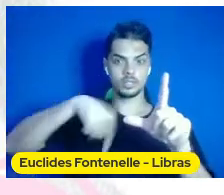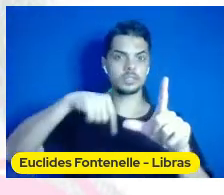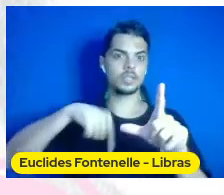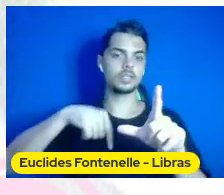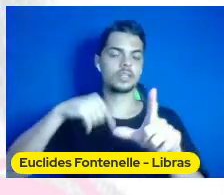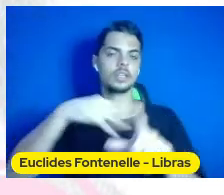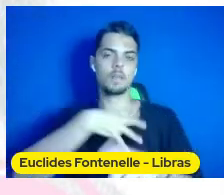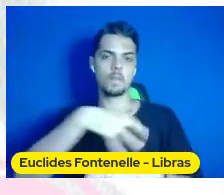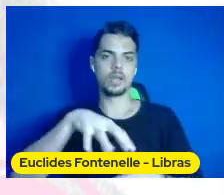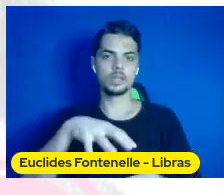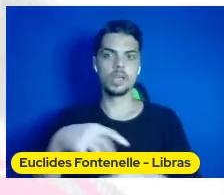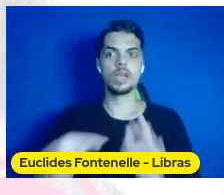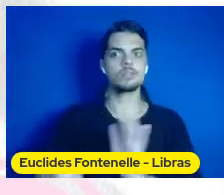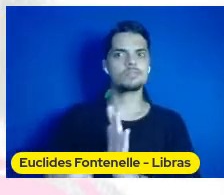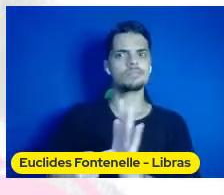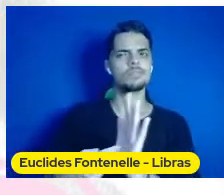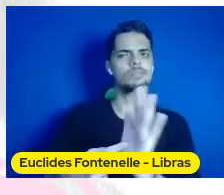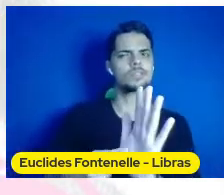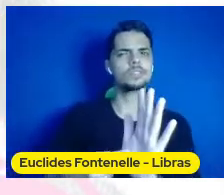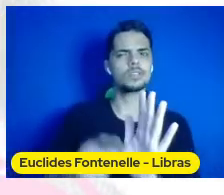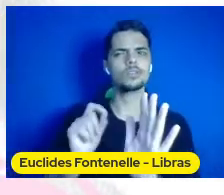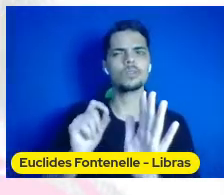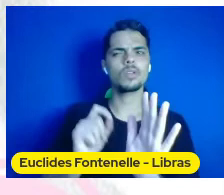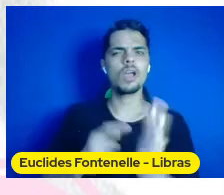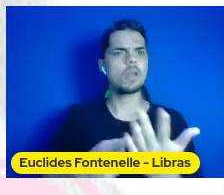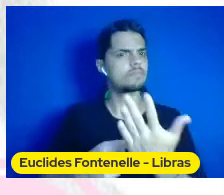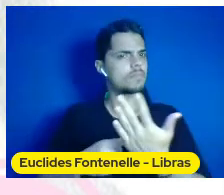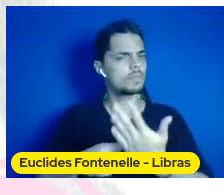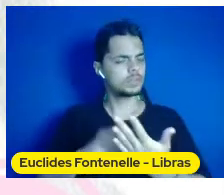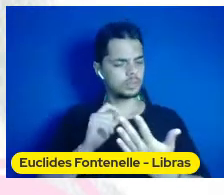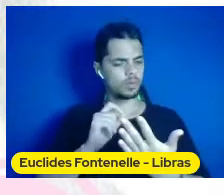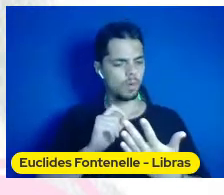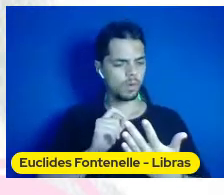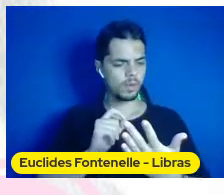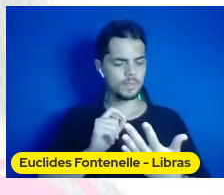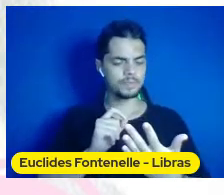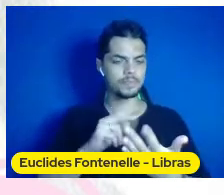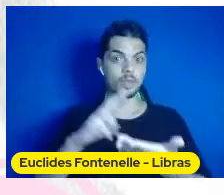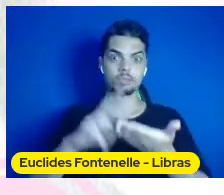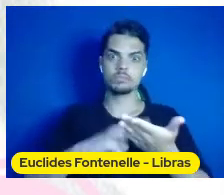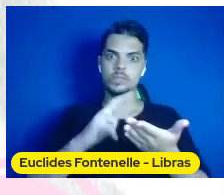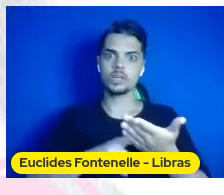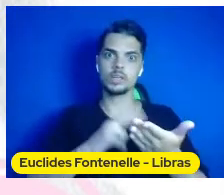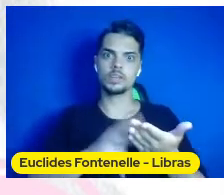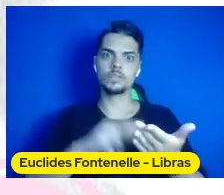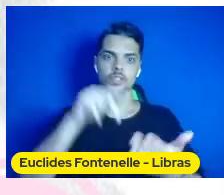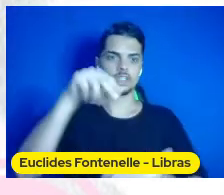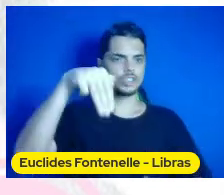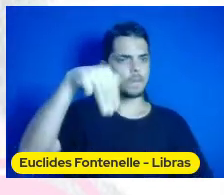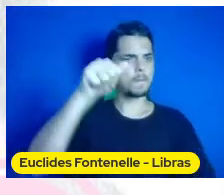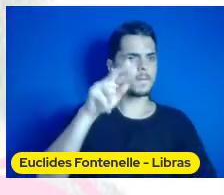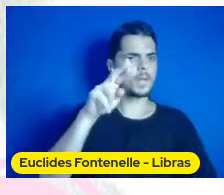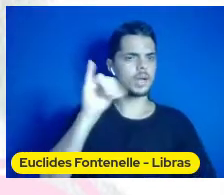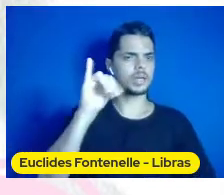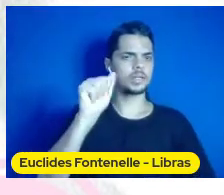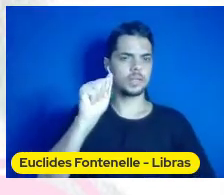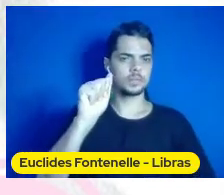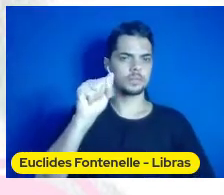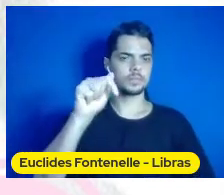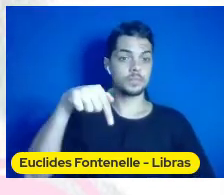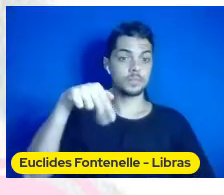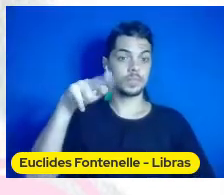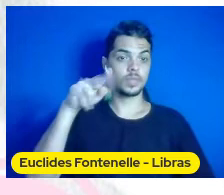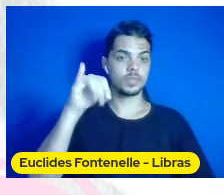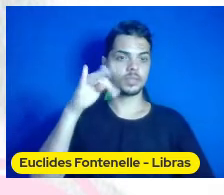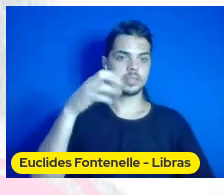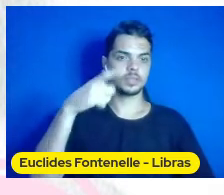sobre a revista de Maria Quitéria, fazer uma revista com a heroína, já que ele tinha um conto